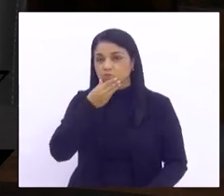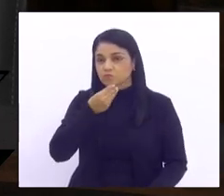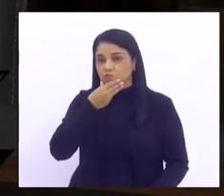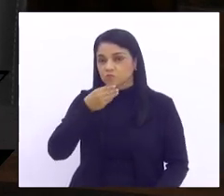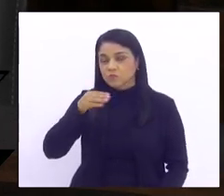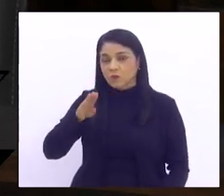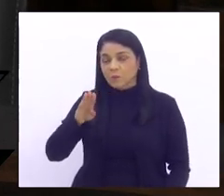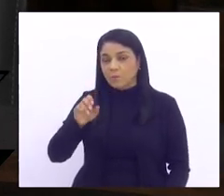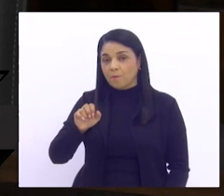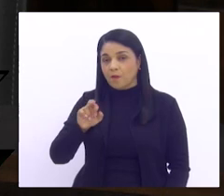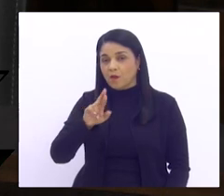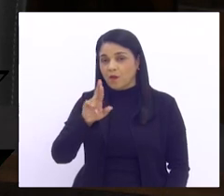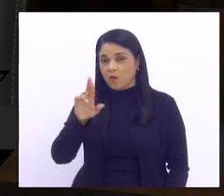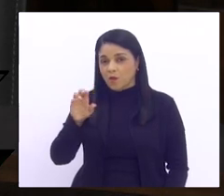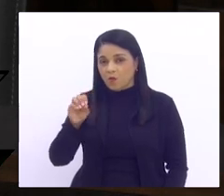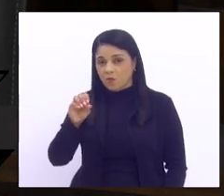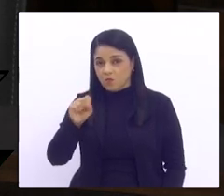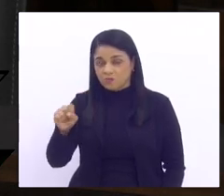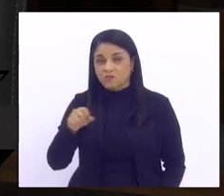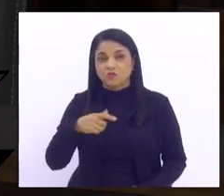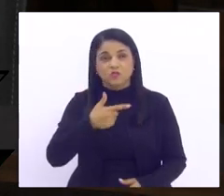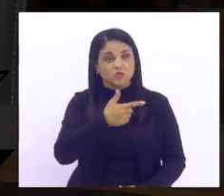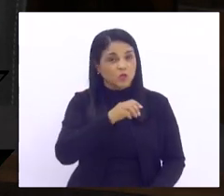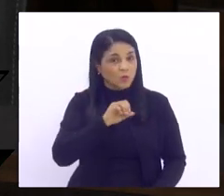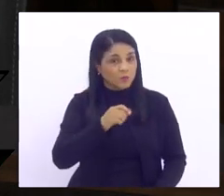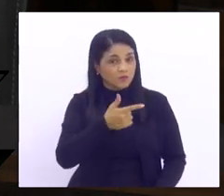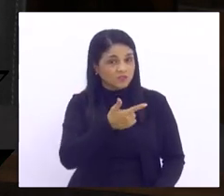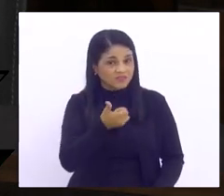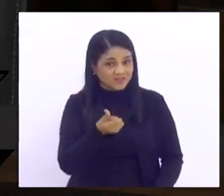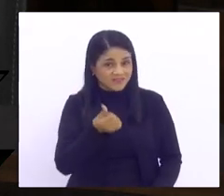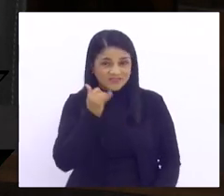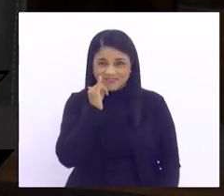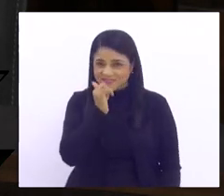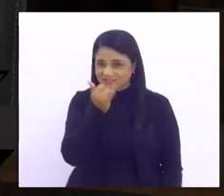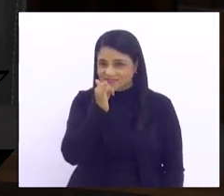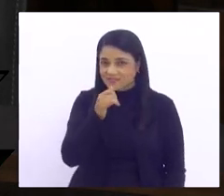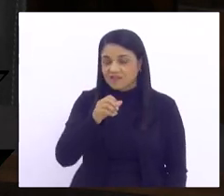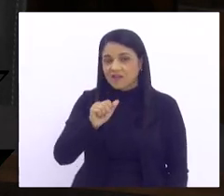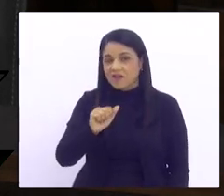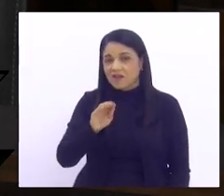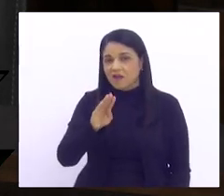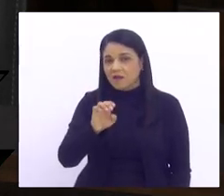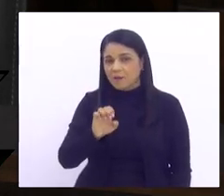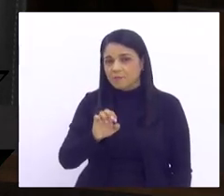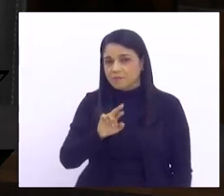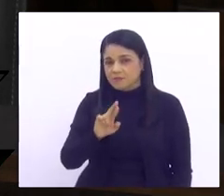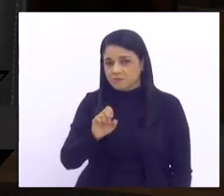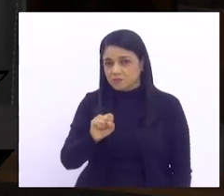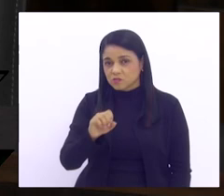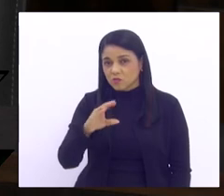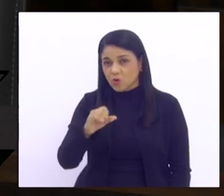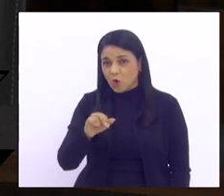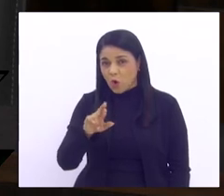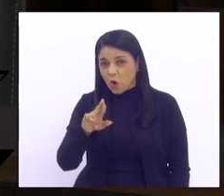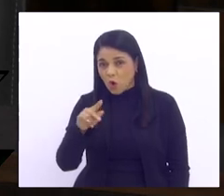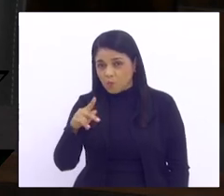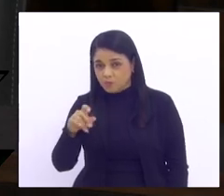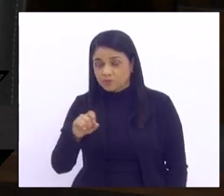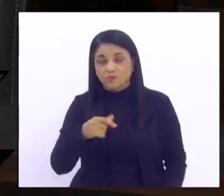Não é por acaso que, em 2016, foi ele o relator do habeas corpus, que eu mencionei, e, em